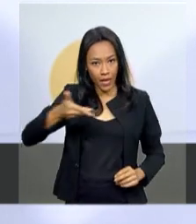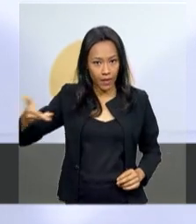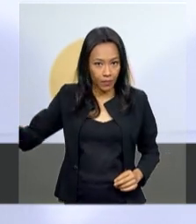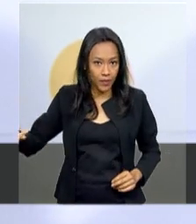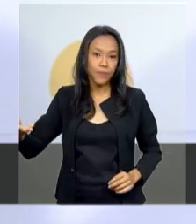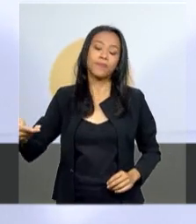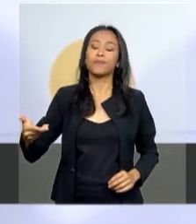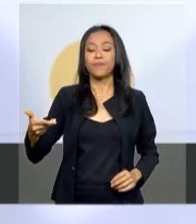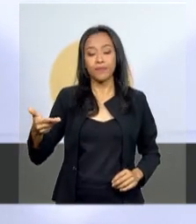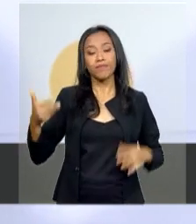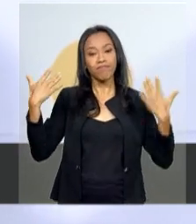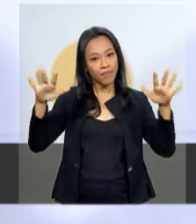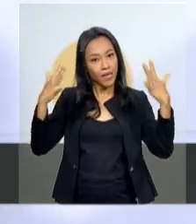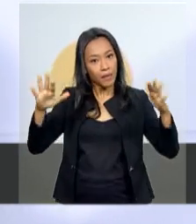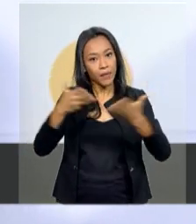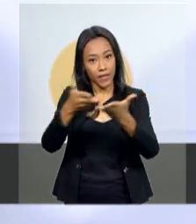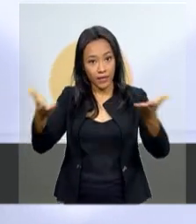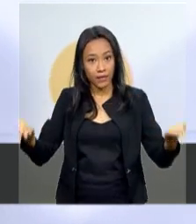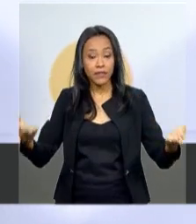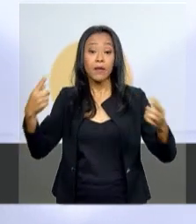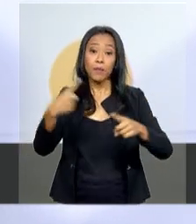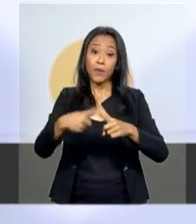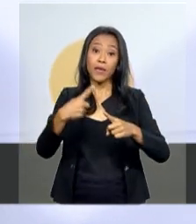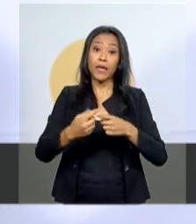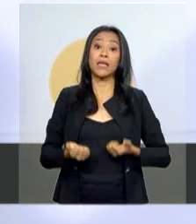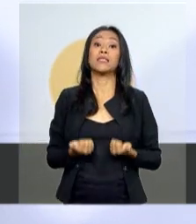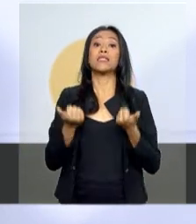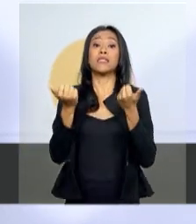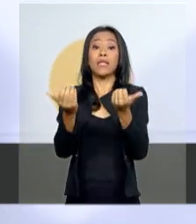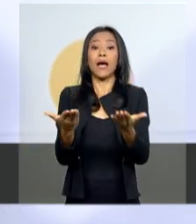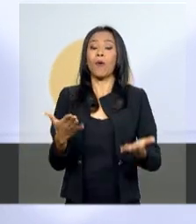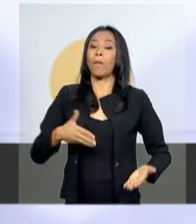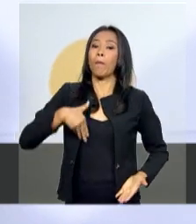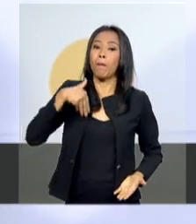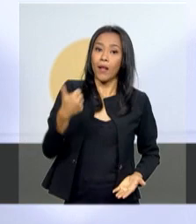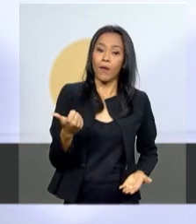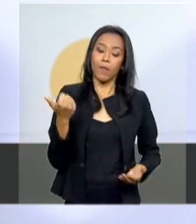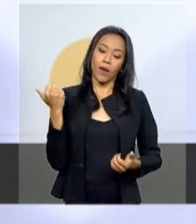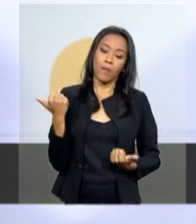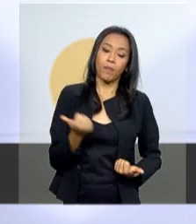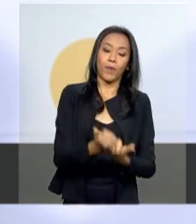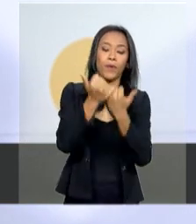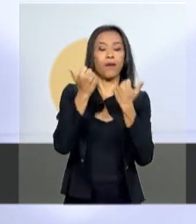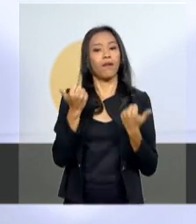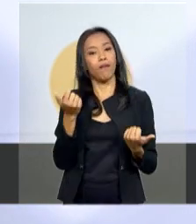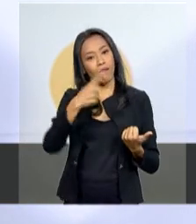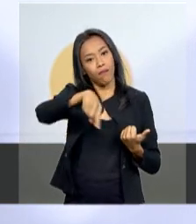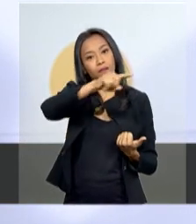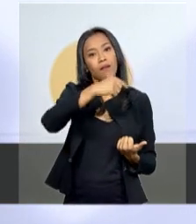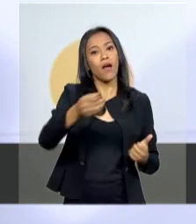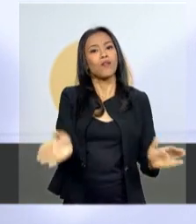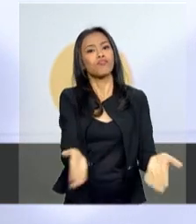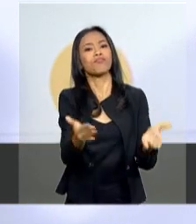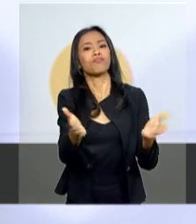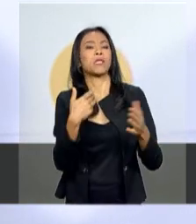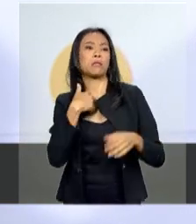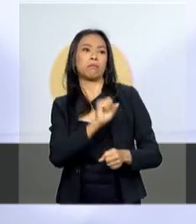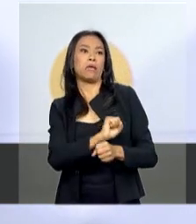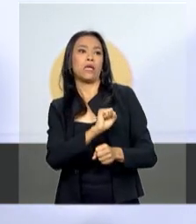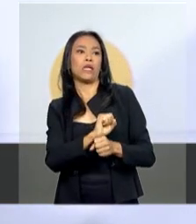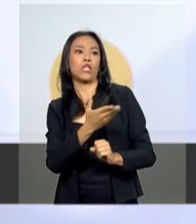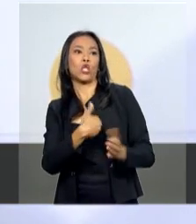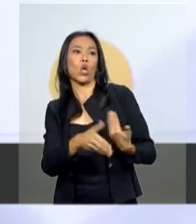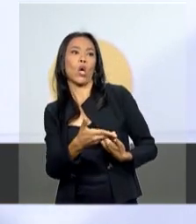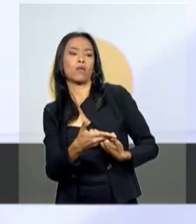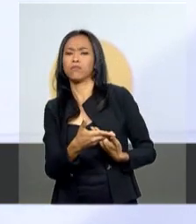que o voluntário é aquele que dá o melhor de si para ajudar ao próximo sem esperar nada em troca é uma